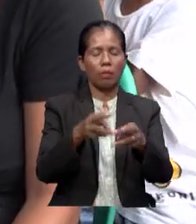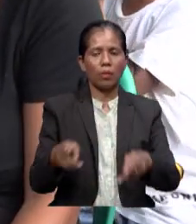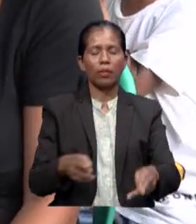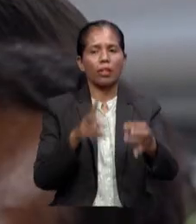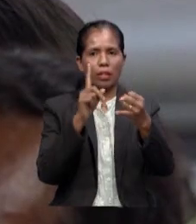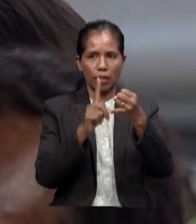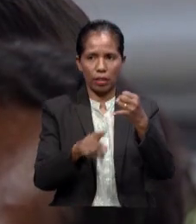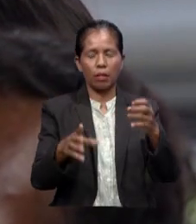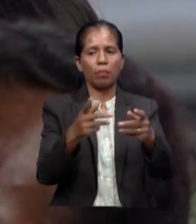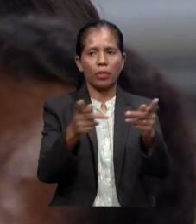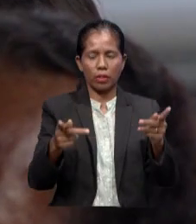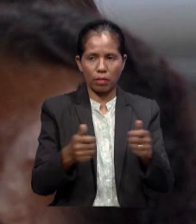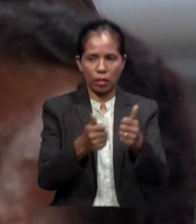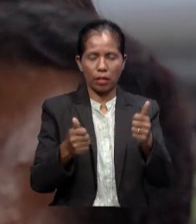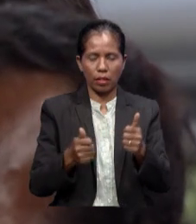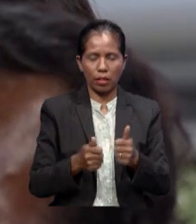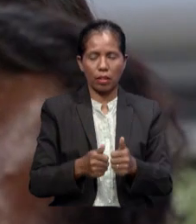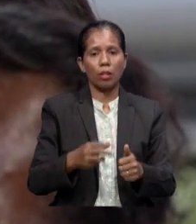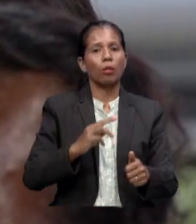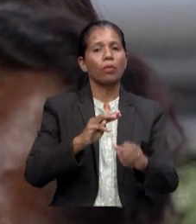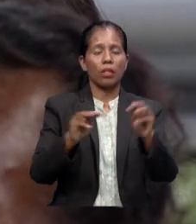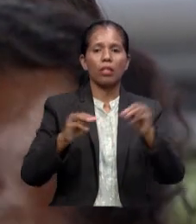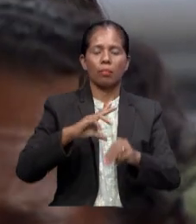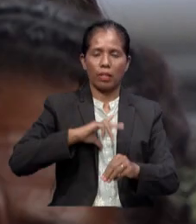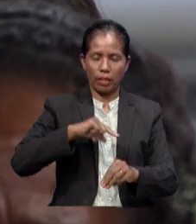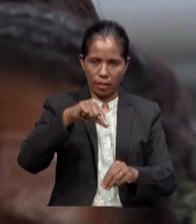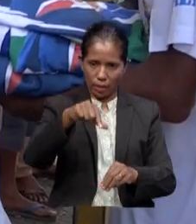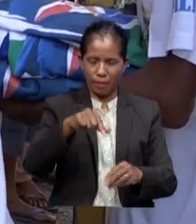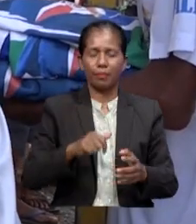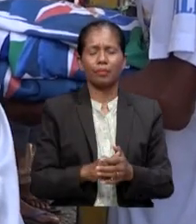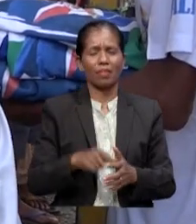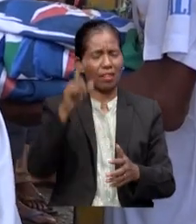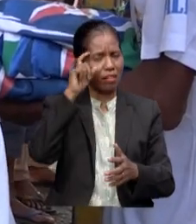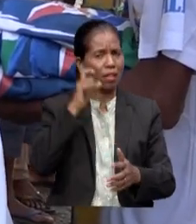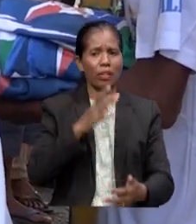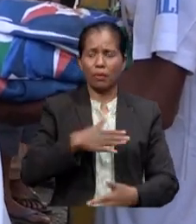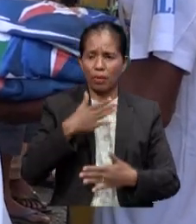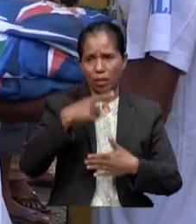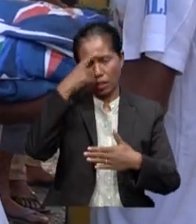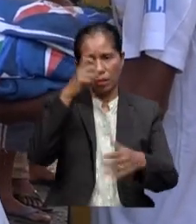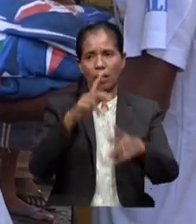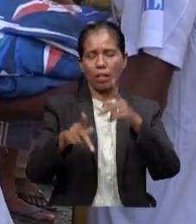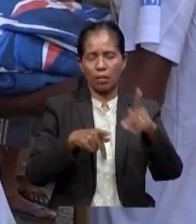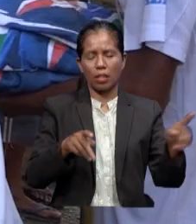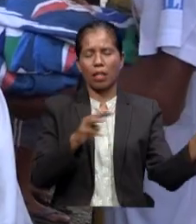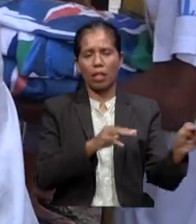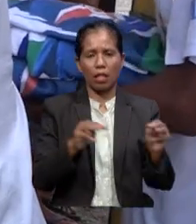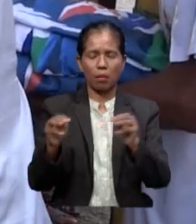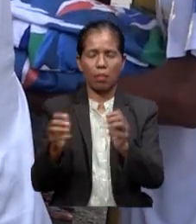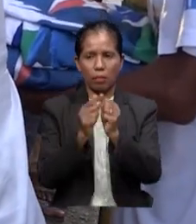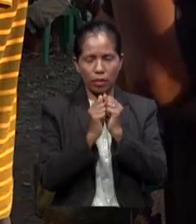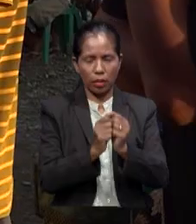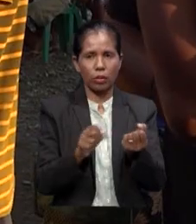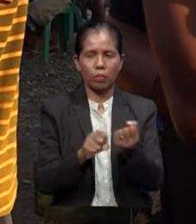Mota Ulum, posto administrativo Bazar Tete, munisipu Likisan. Sanana kontente tama afiliado Sira Mayhamutuk reforsa tan